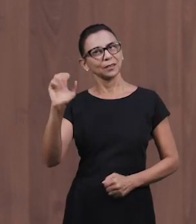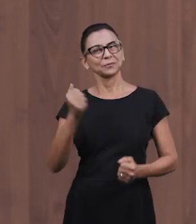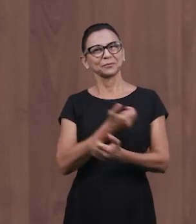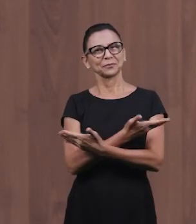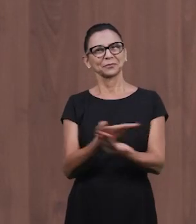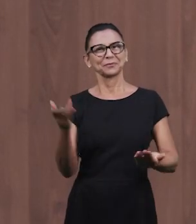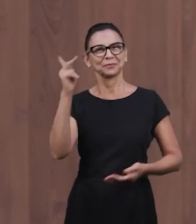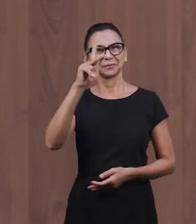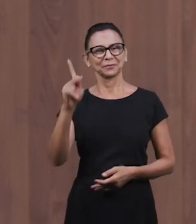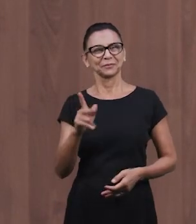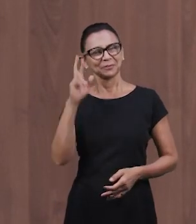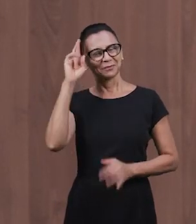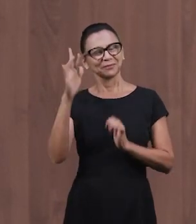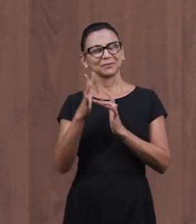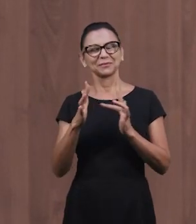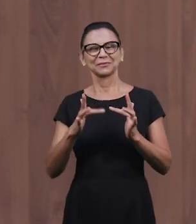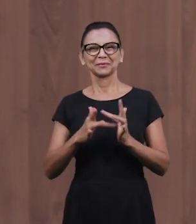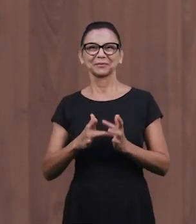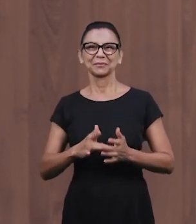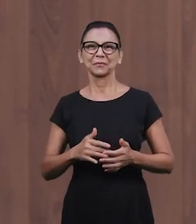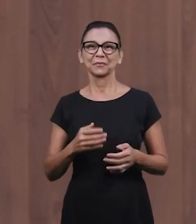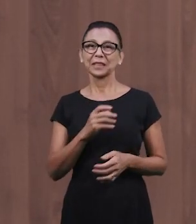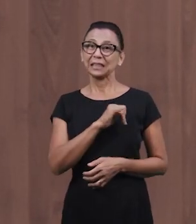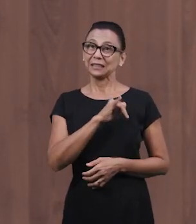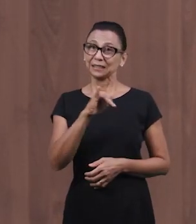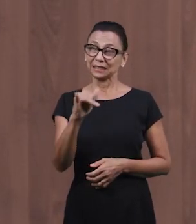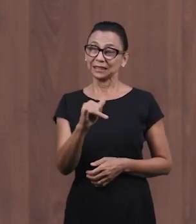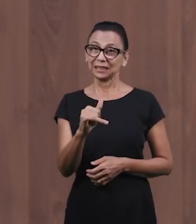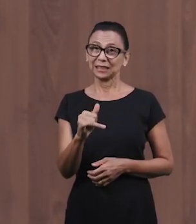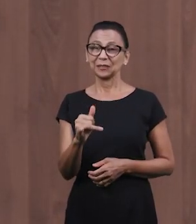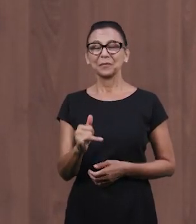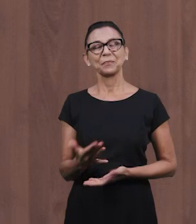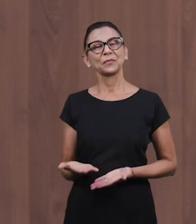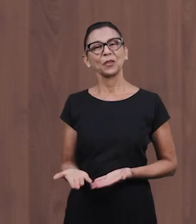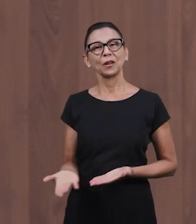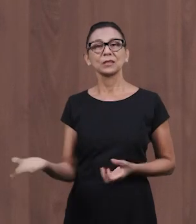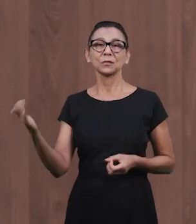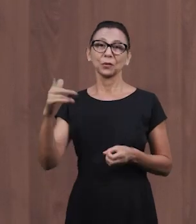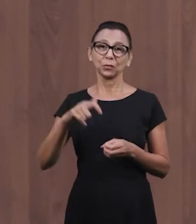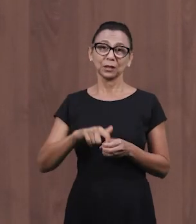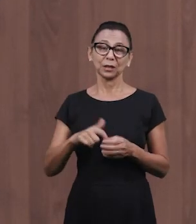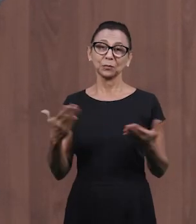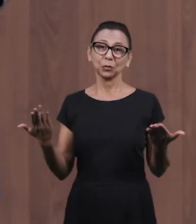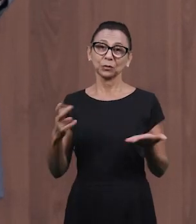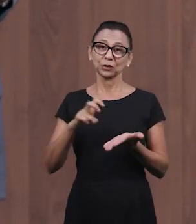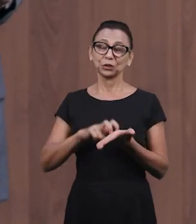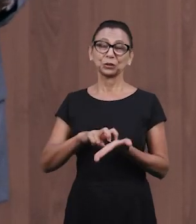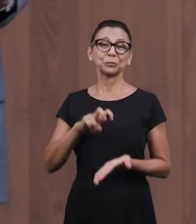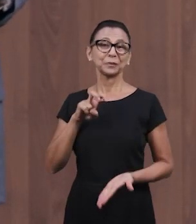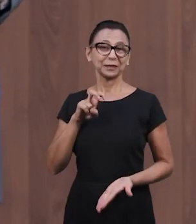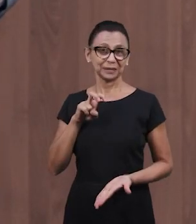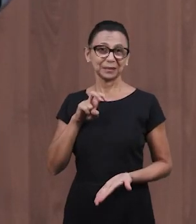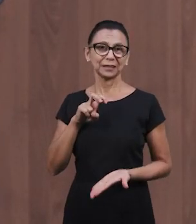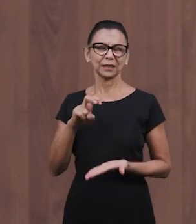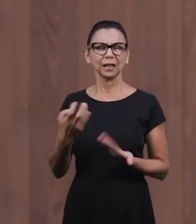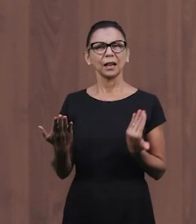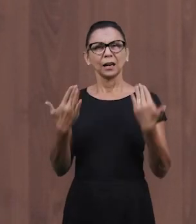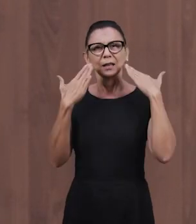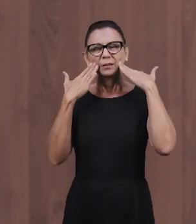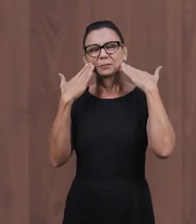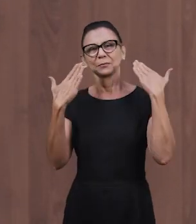Olá, eu quero saudar a você com a paz do Senhor Jesus e dizer que nós estamos aqui mais uma vez nesta manhã